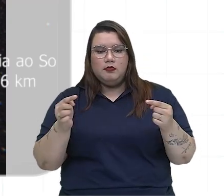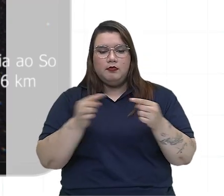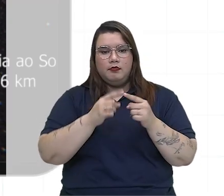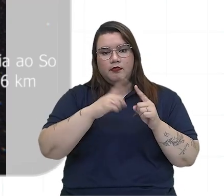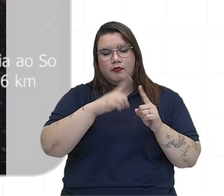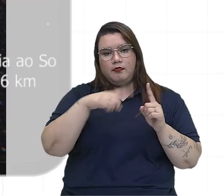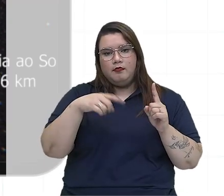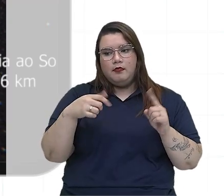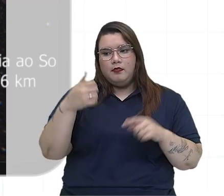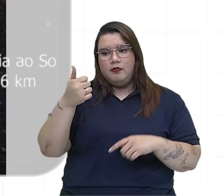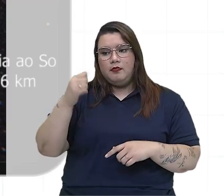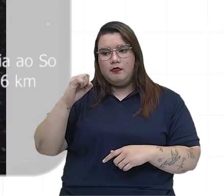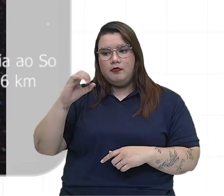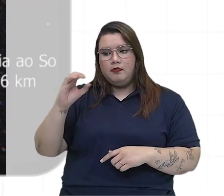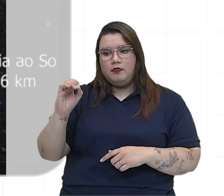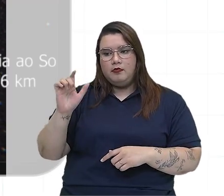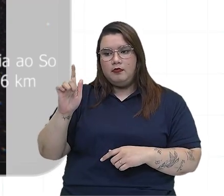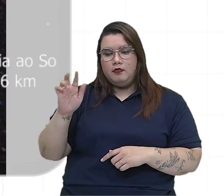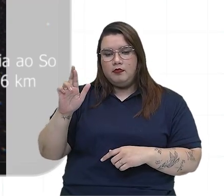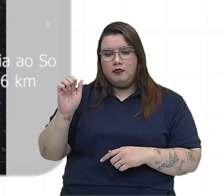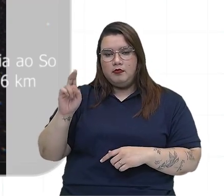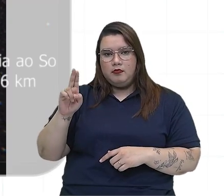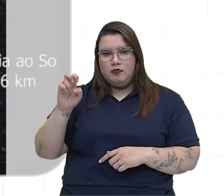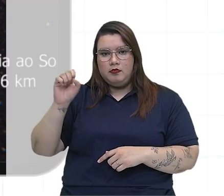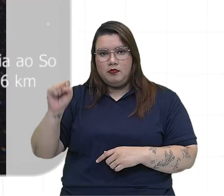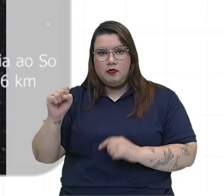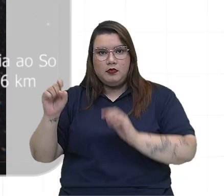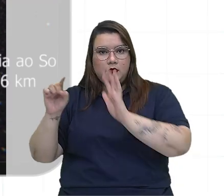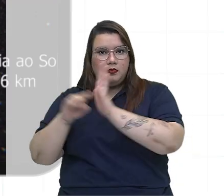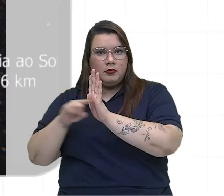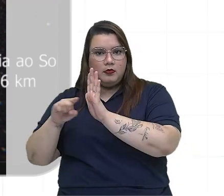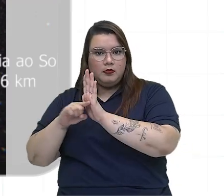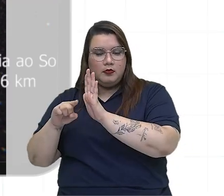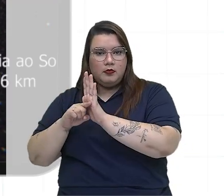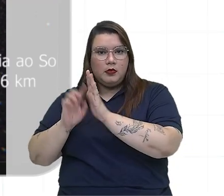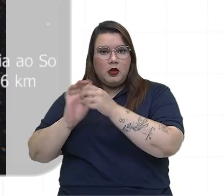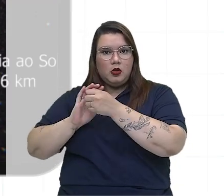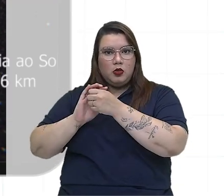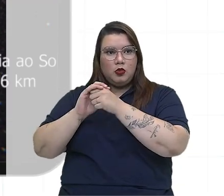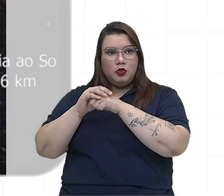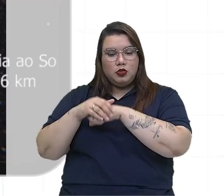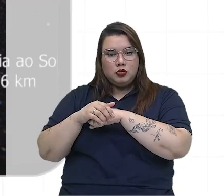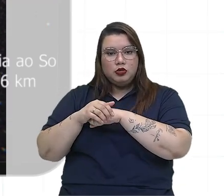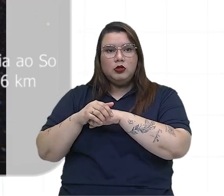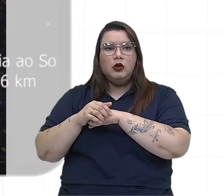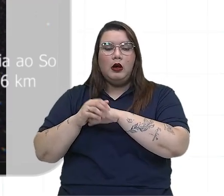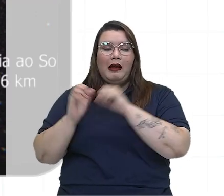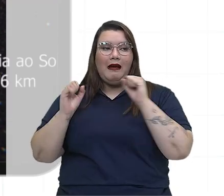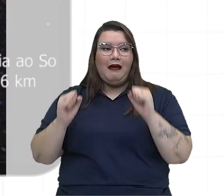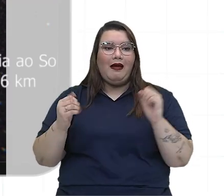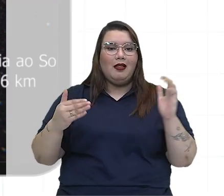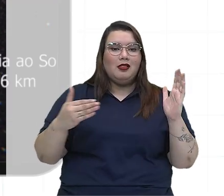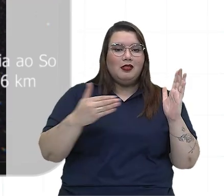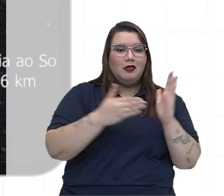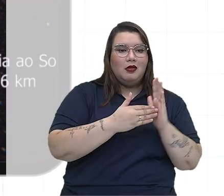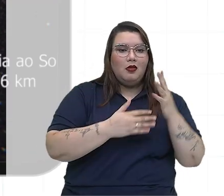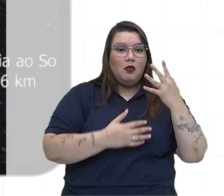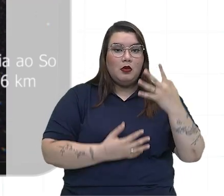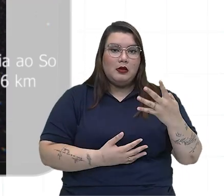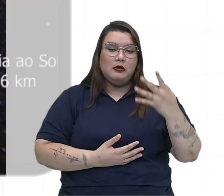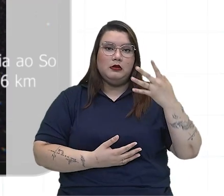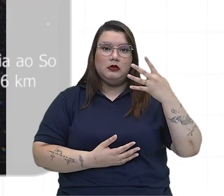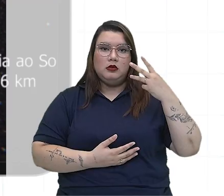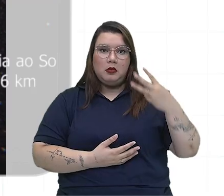temperatura que varia de 180 graus Celsius negativos durante a noite e pode chegar